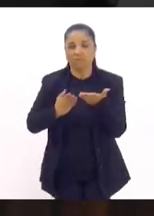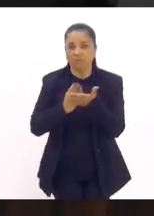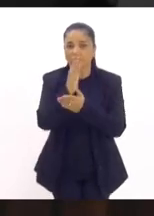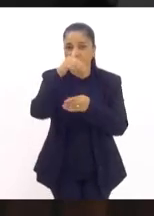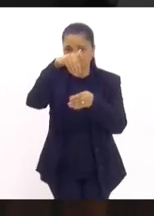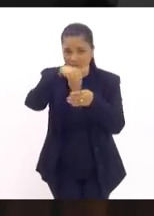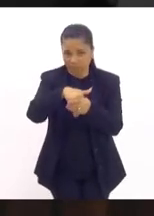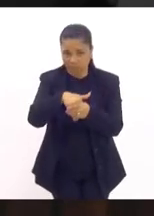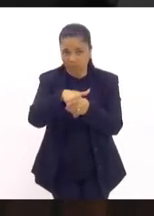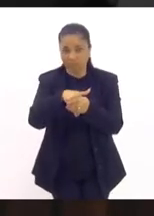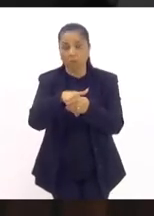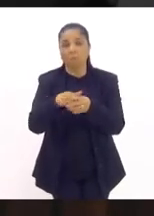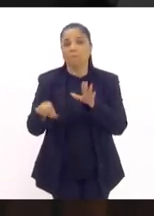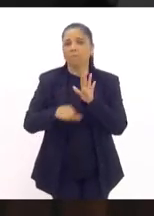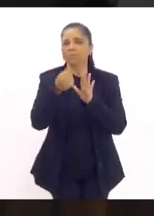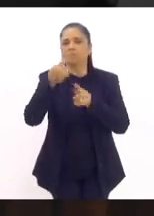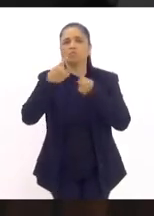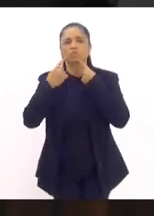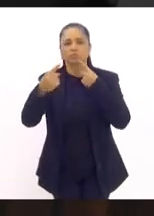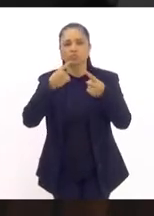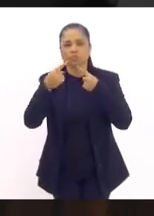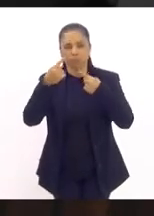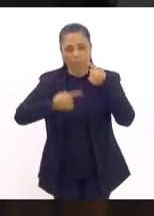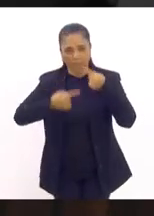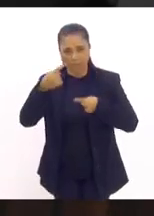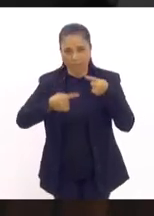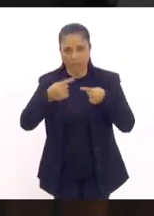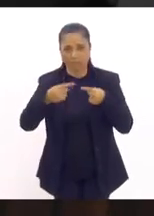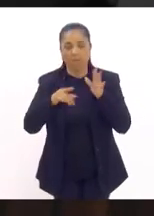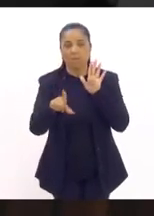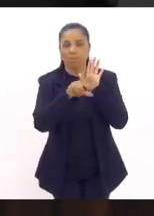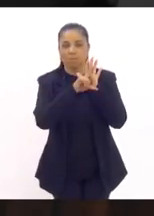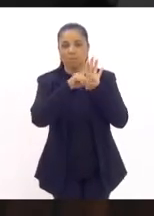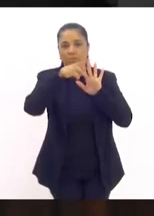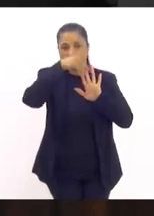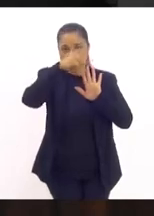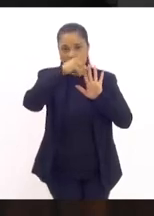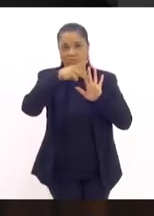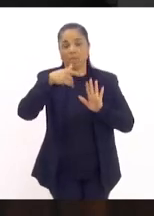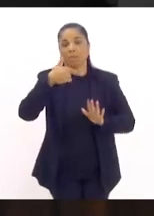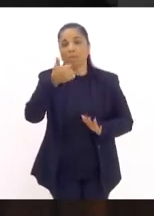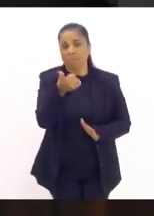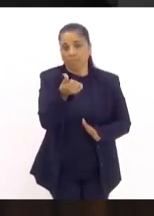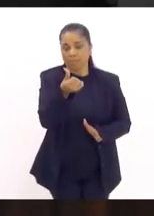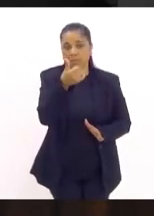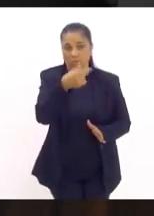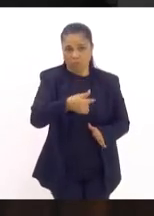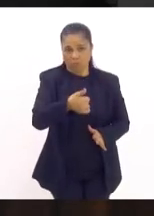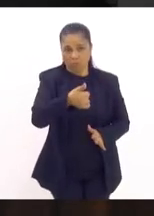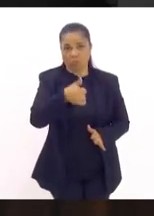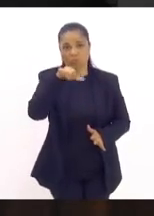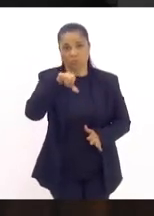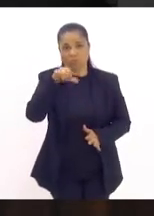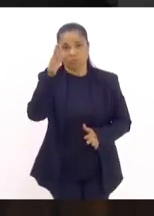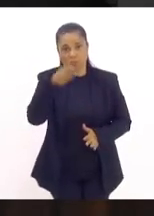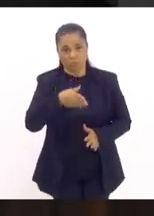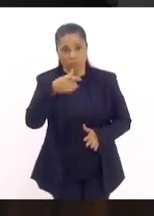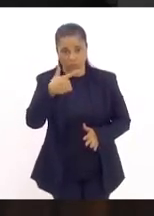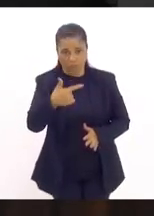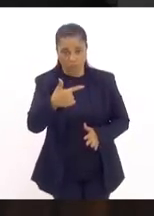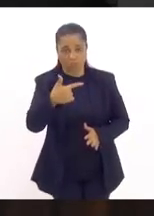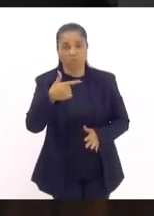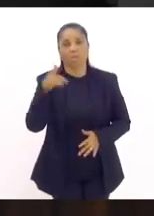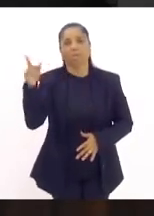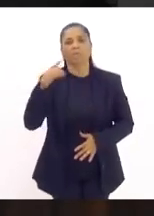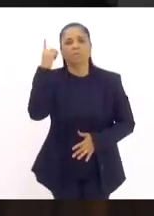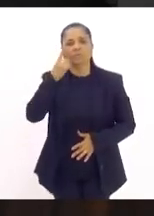em primeira discussão. Projeto de Lei número 6190, de 2022, de autoria da deputada Dani Monteiro,